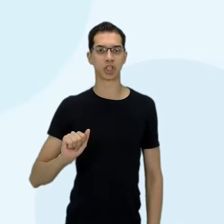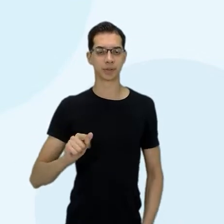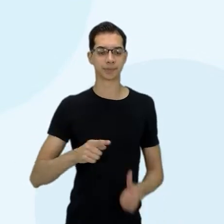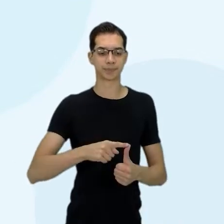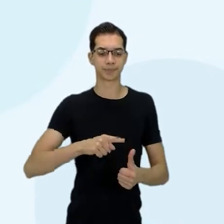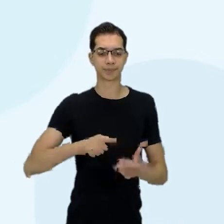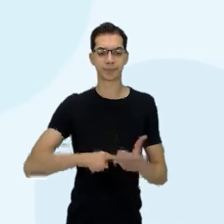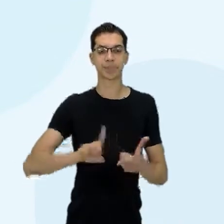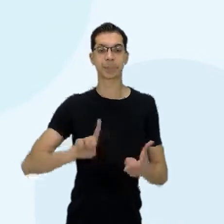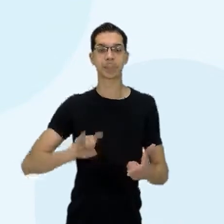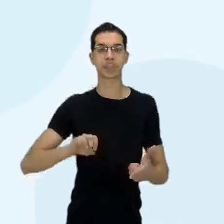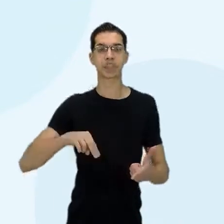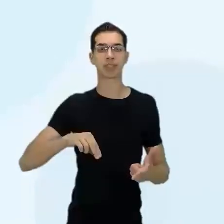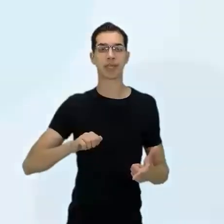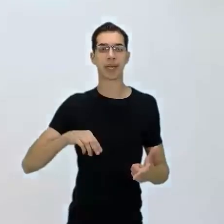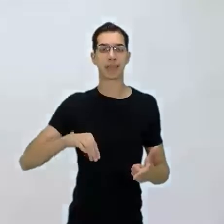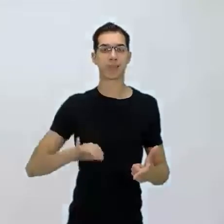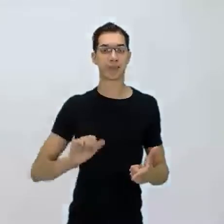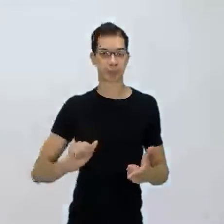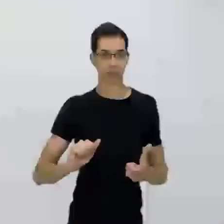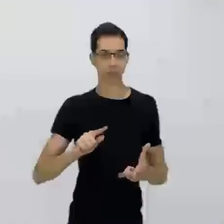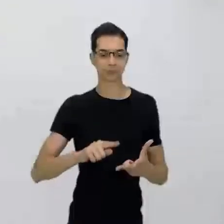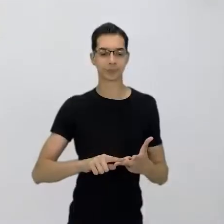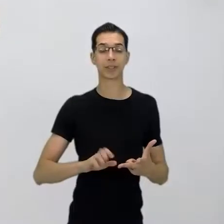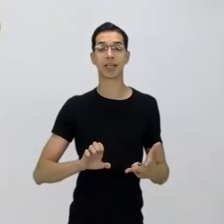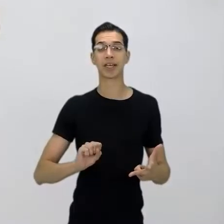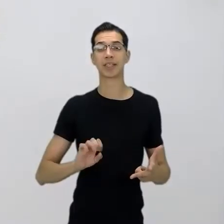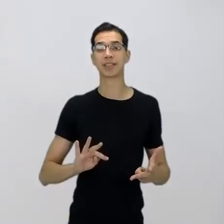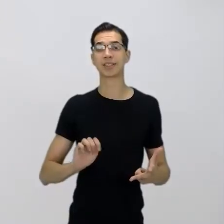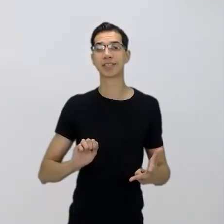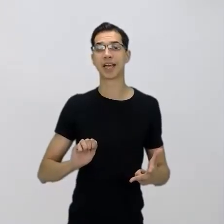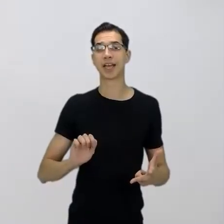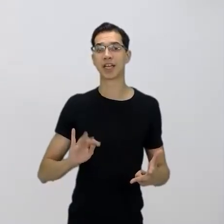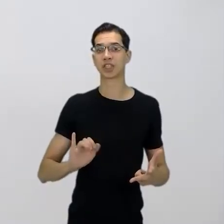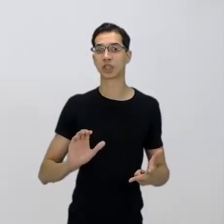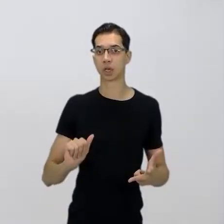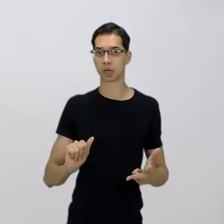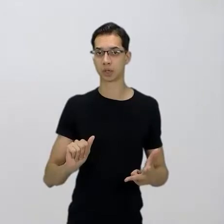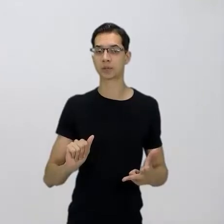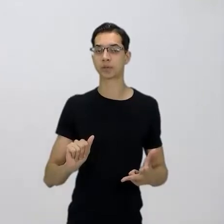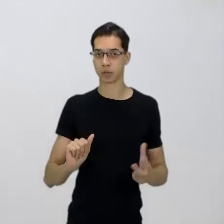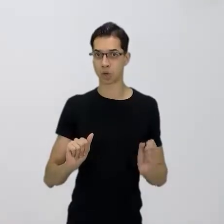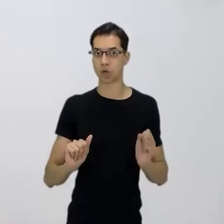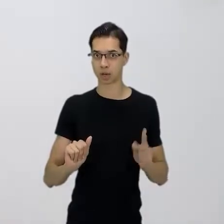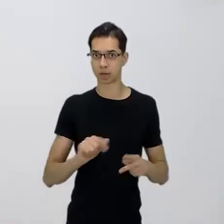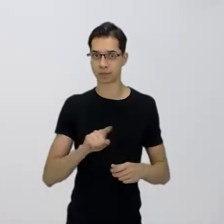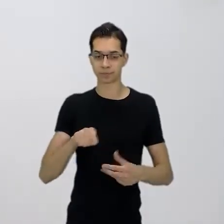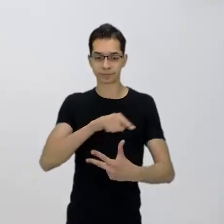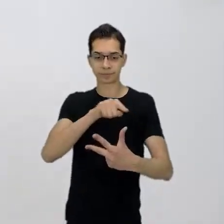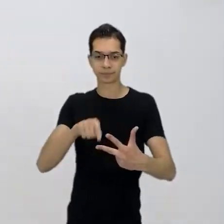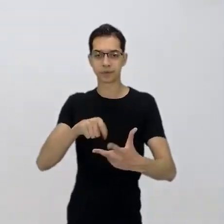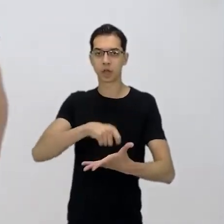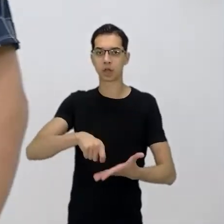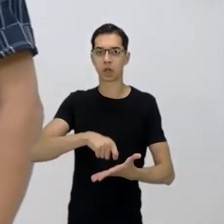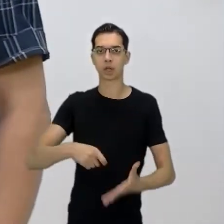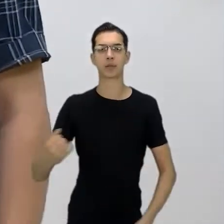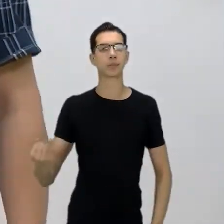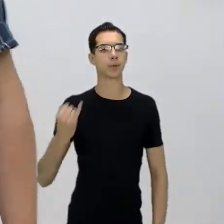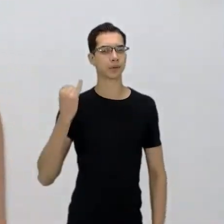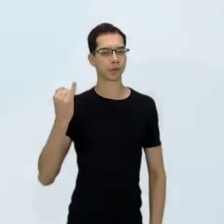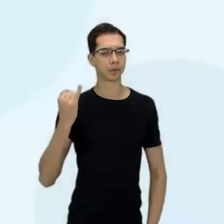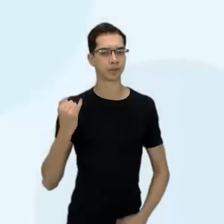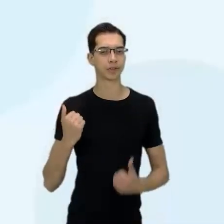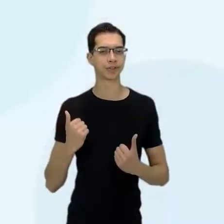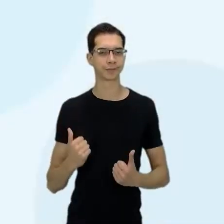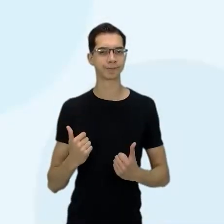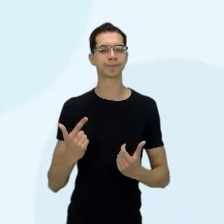e estática, tá bom? Muito bom para a gente anotar. Anotação no diário de bordo. Movimentando as coisas, então,